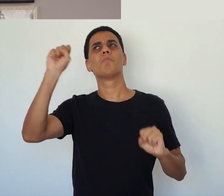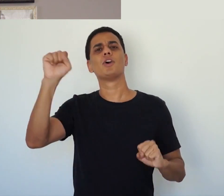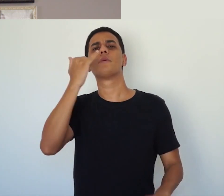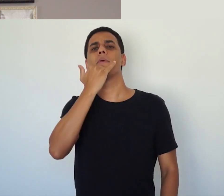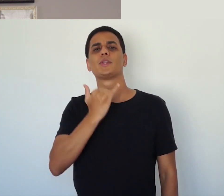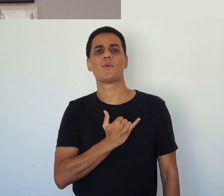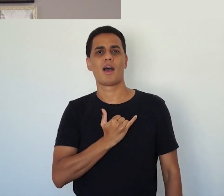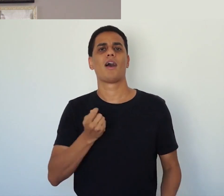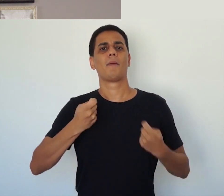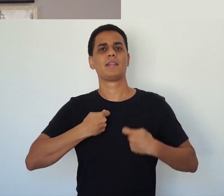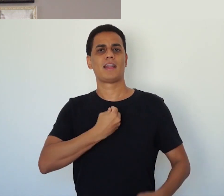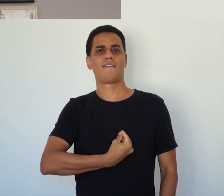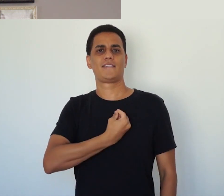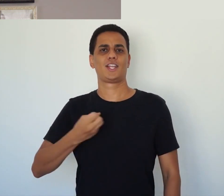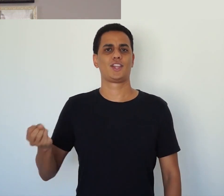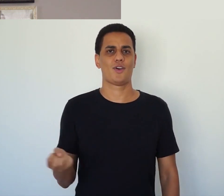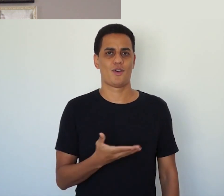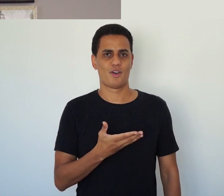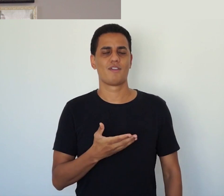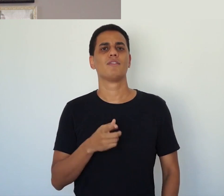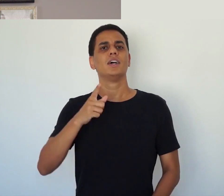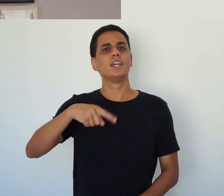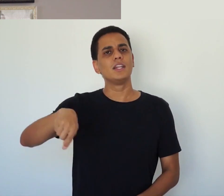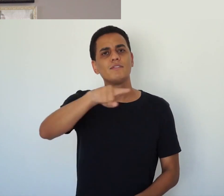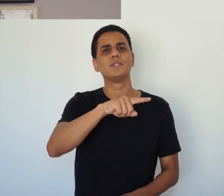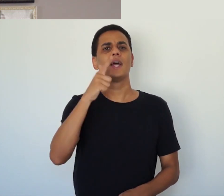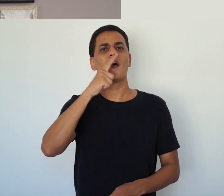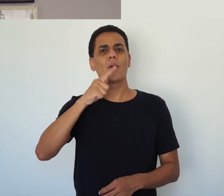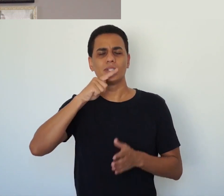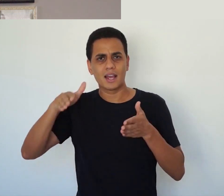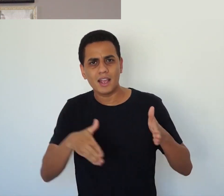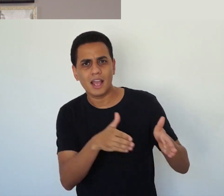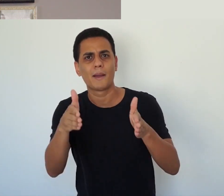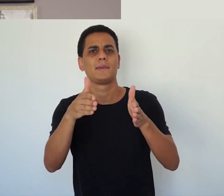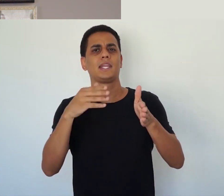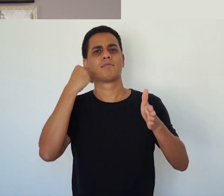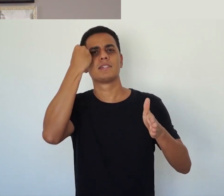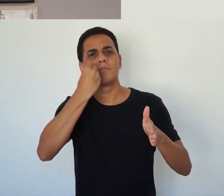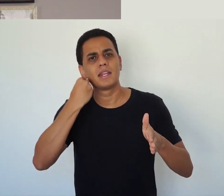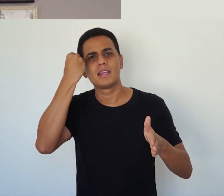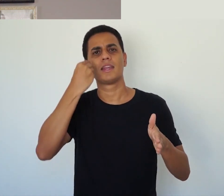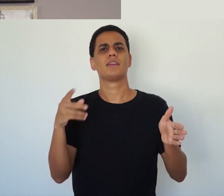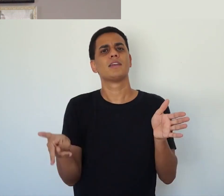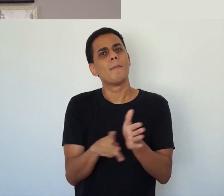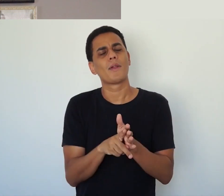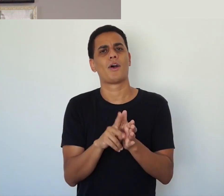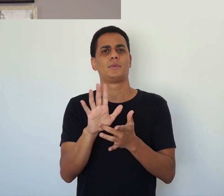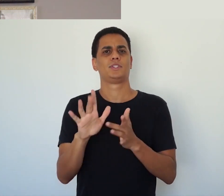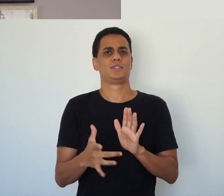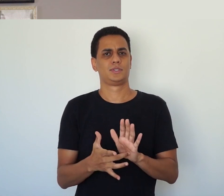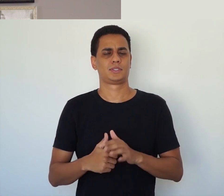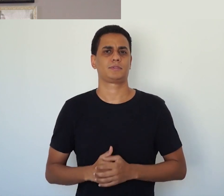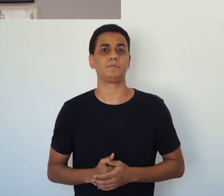na cruz e que Ele pode perdoar você e te dar um sentido de vida. E a partir daí, querido, você vai começar uma jornada